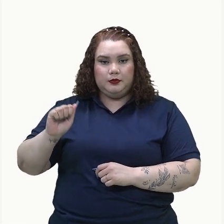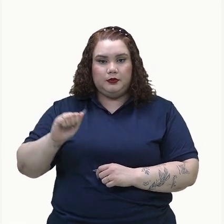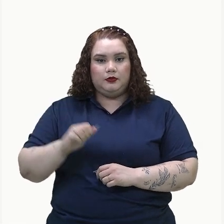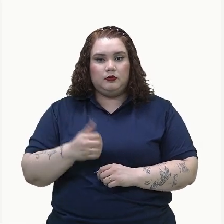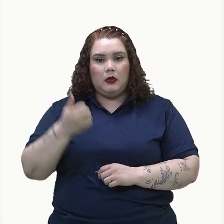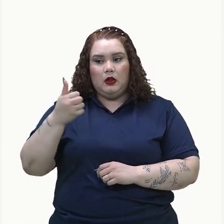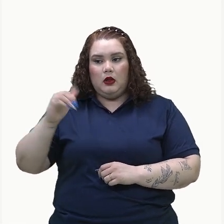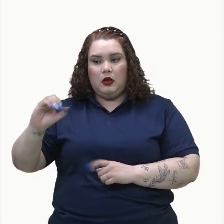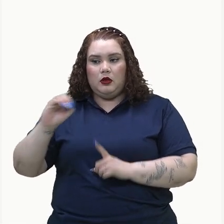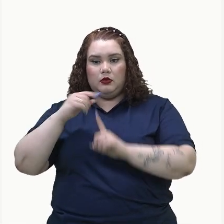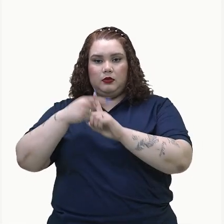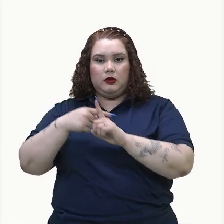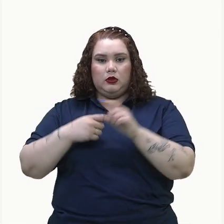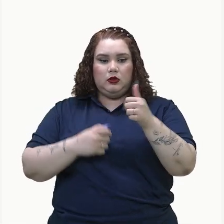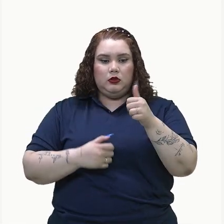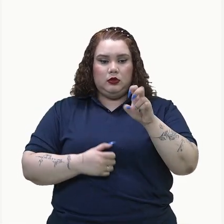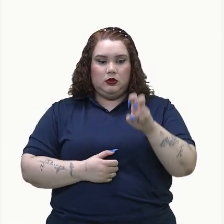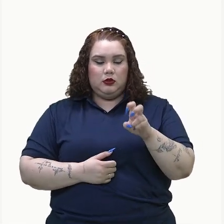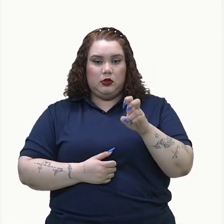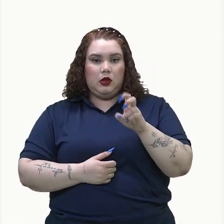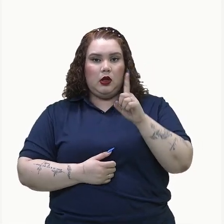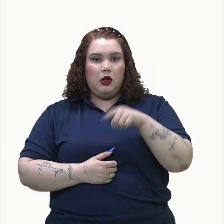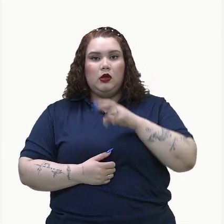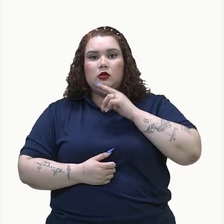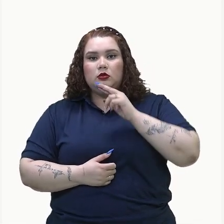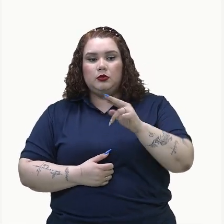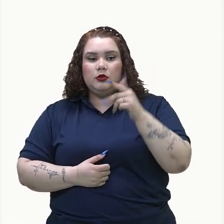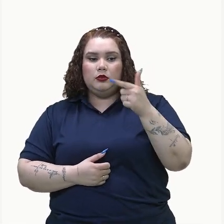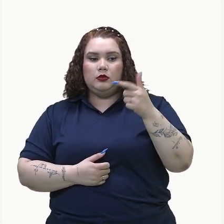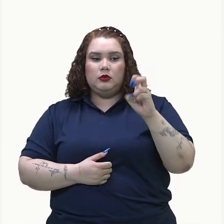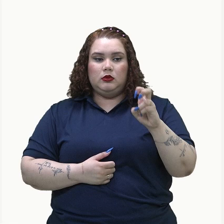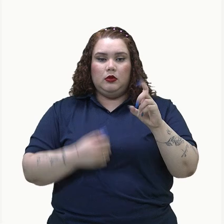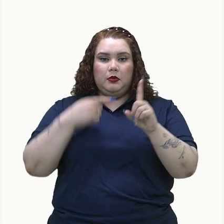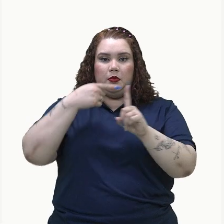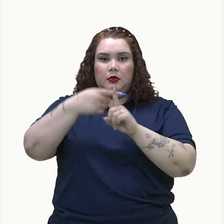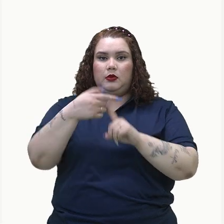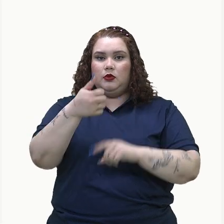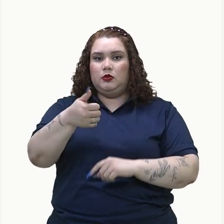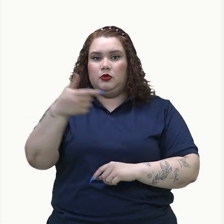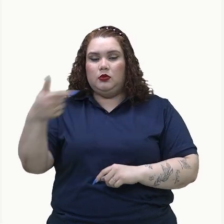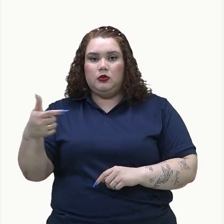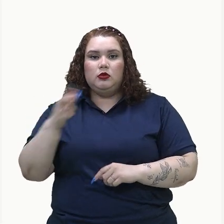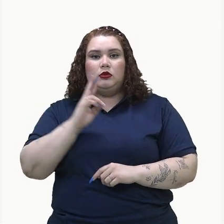mais 15, 25 mais 12, igual a